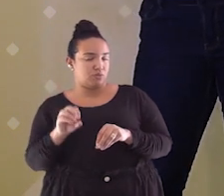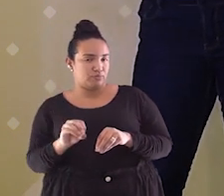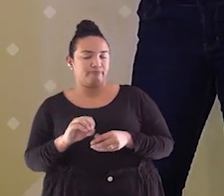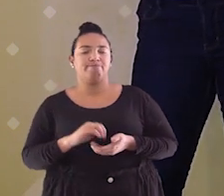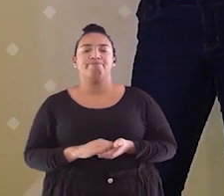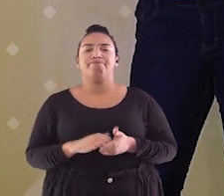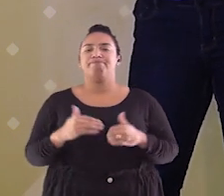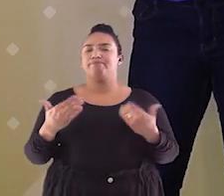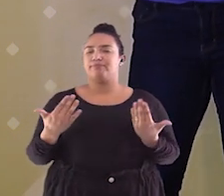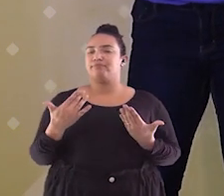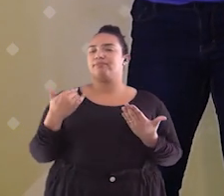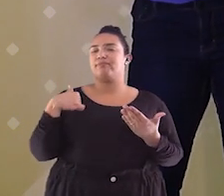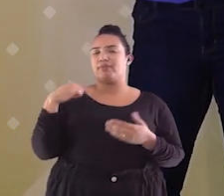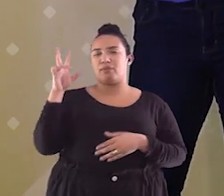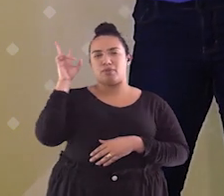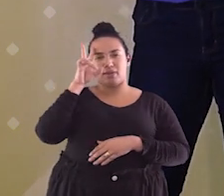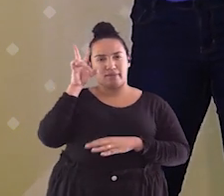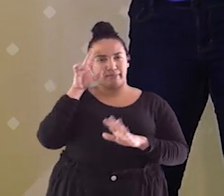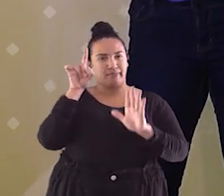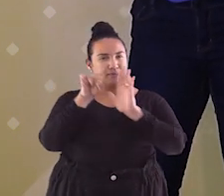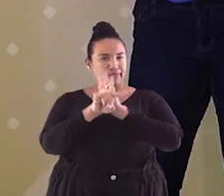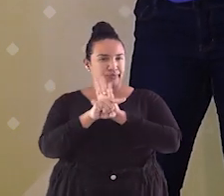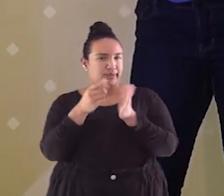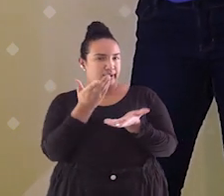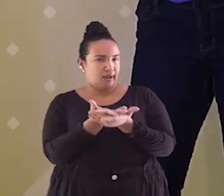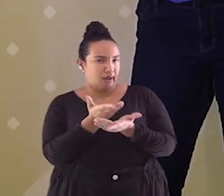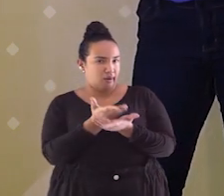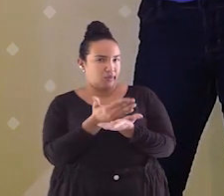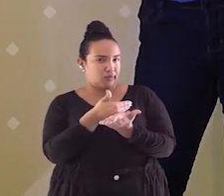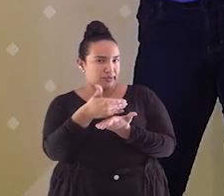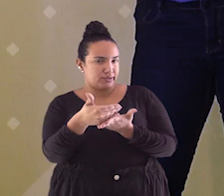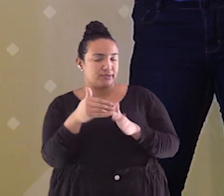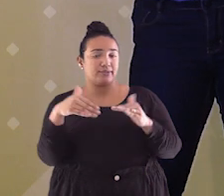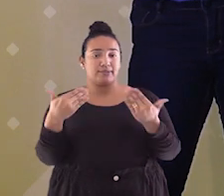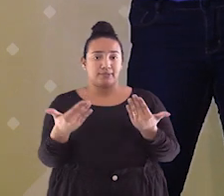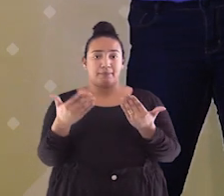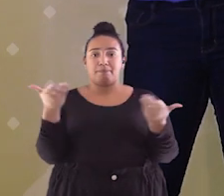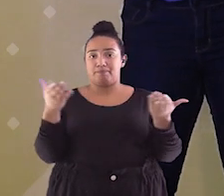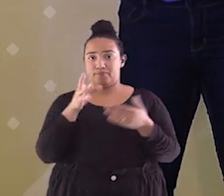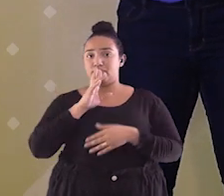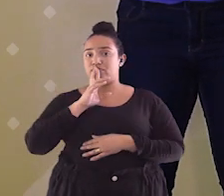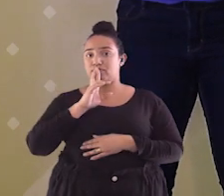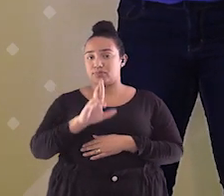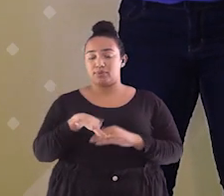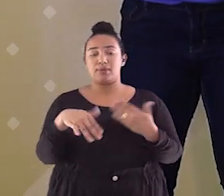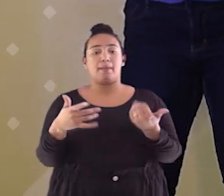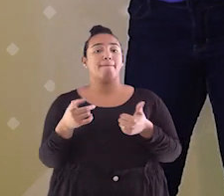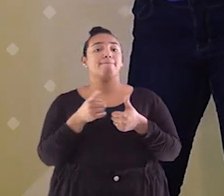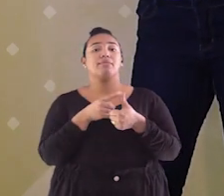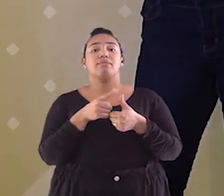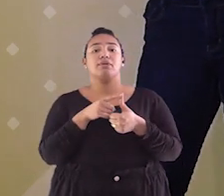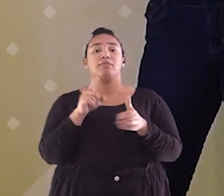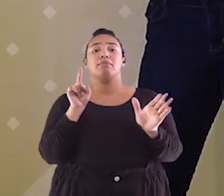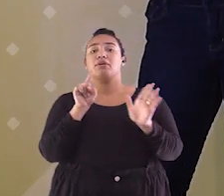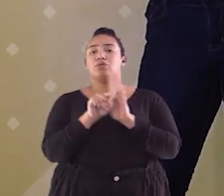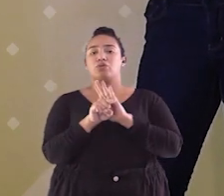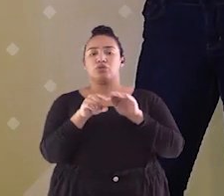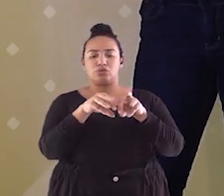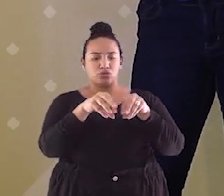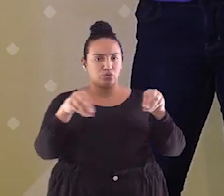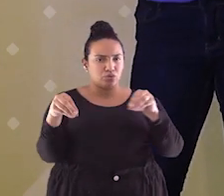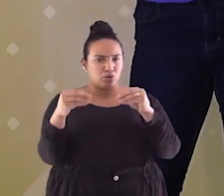que fiz para vocês no início da aula? A primeira pergunta que eu fiz foi a seguinte: todos os solos são